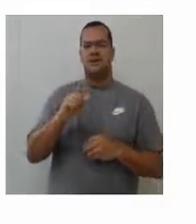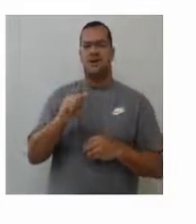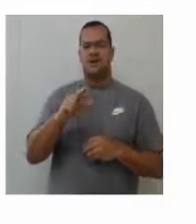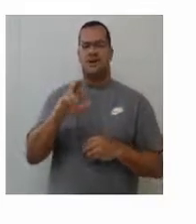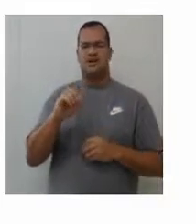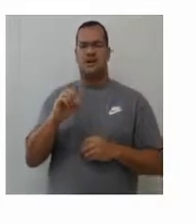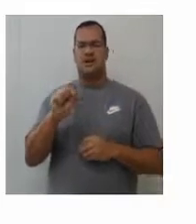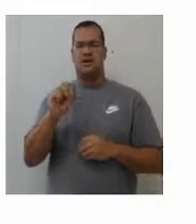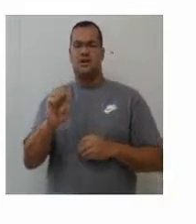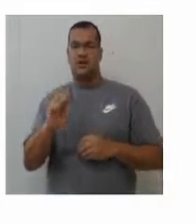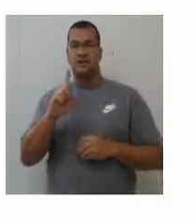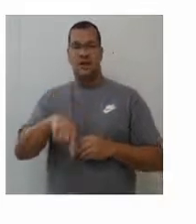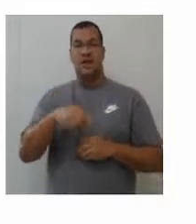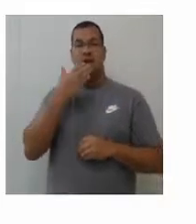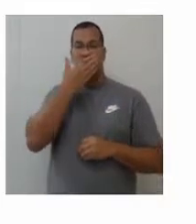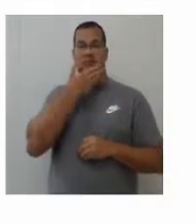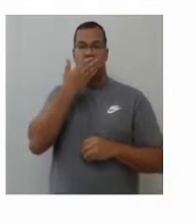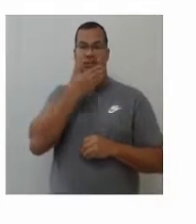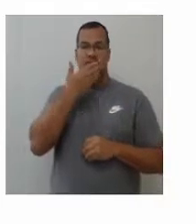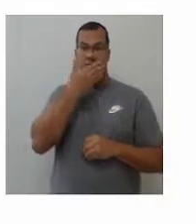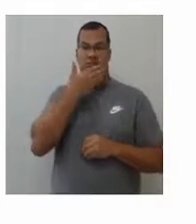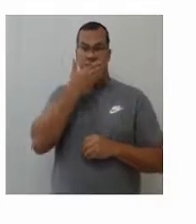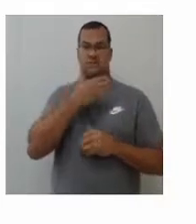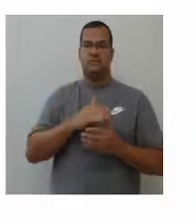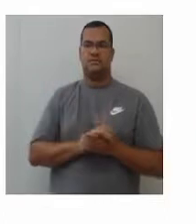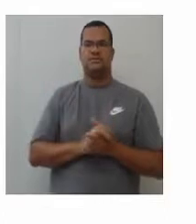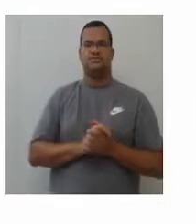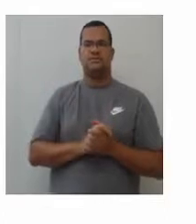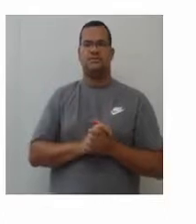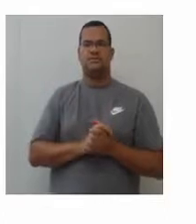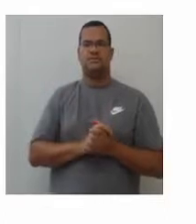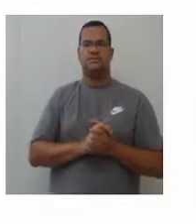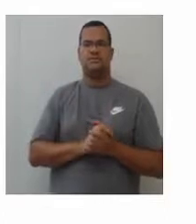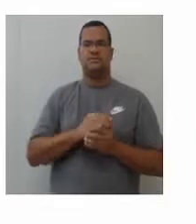nosso açúcar de cozinha, tá? Então,